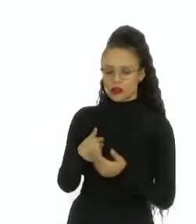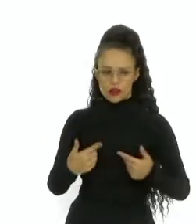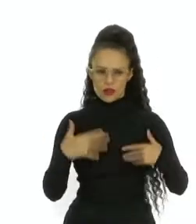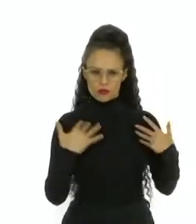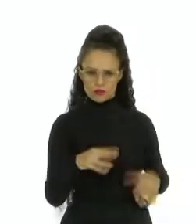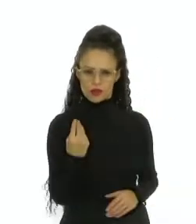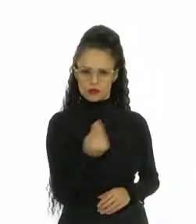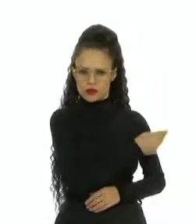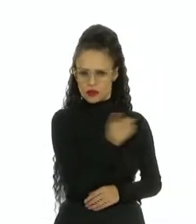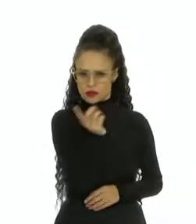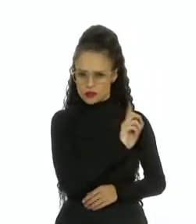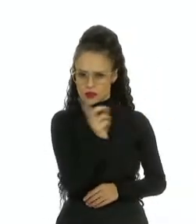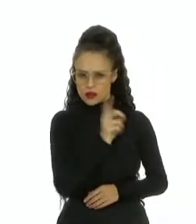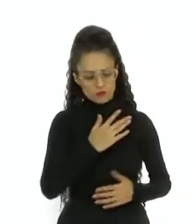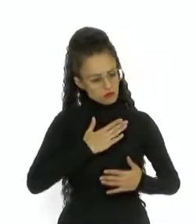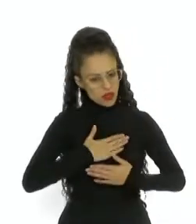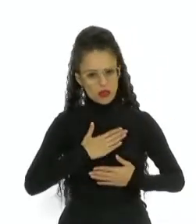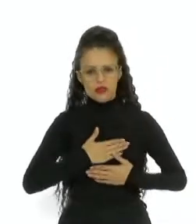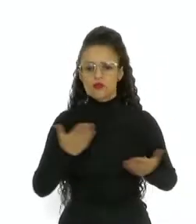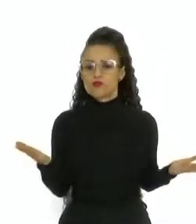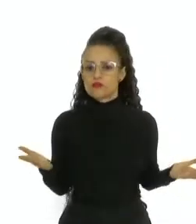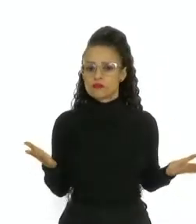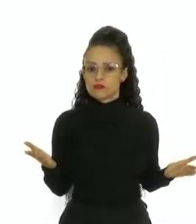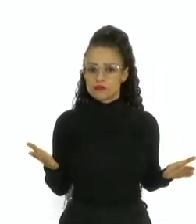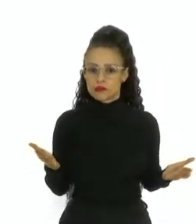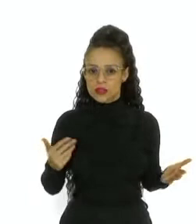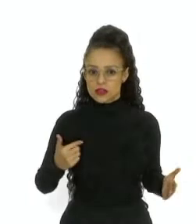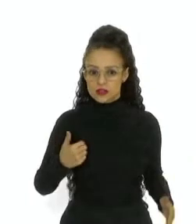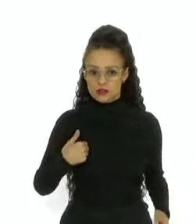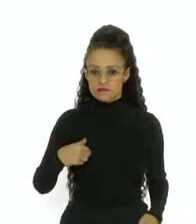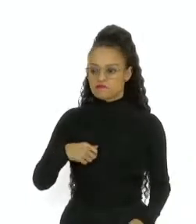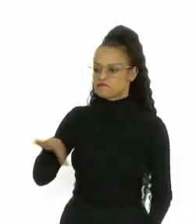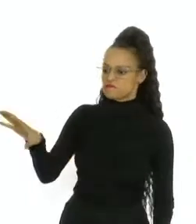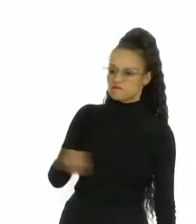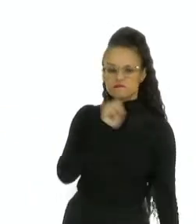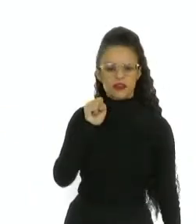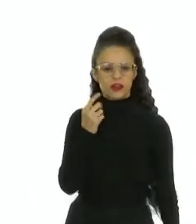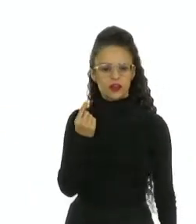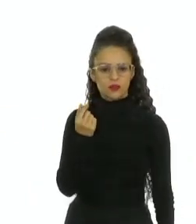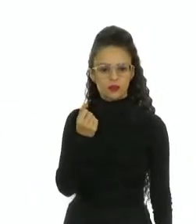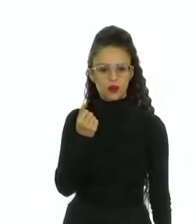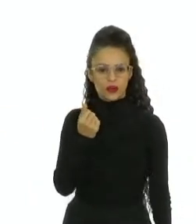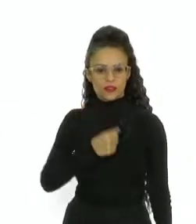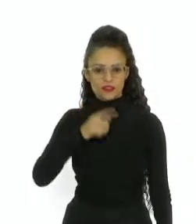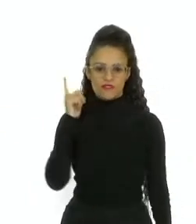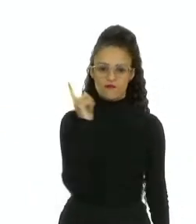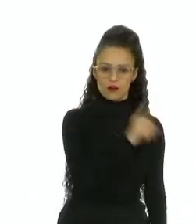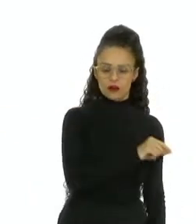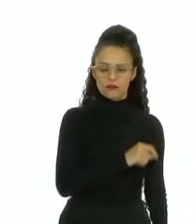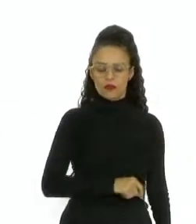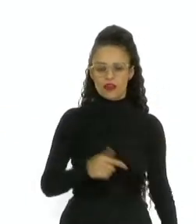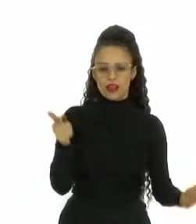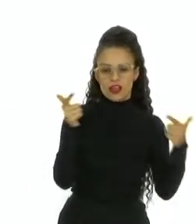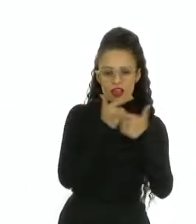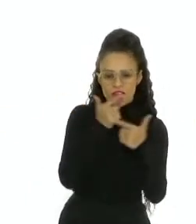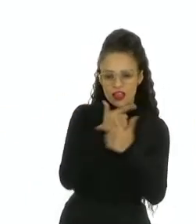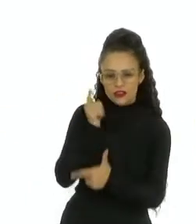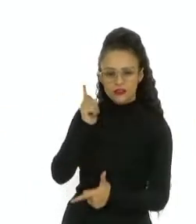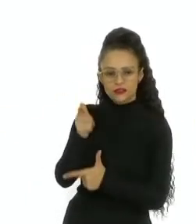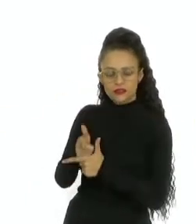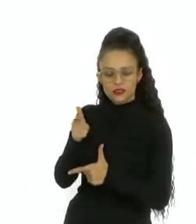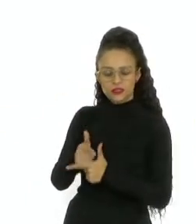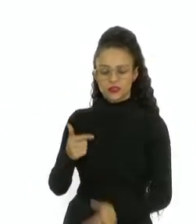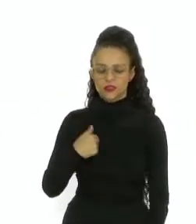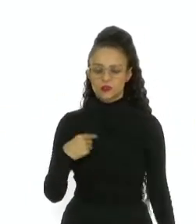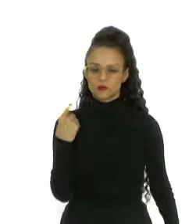quis entregá-lo. Era meu. Me arrancaram as moedas à força e foram embora, rindo.